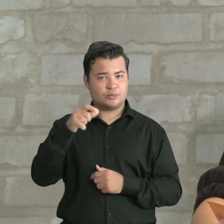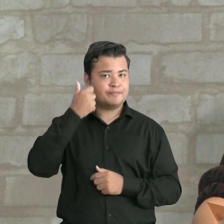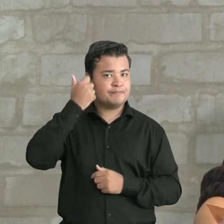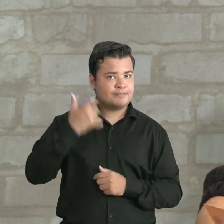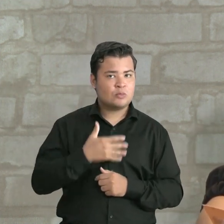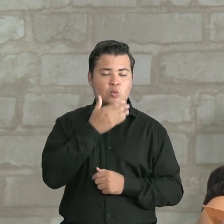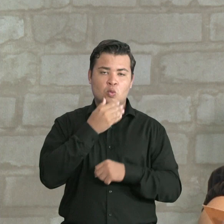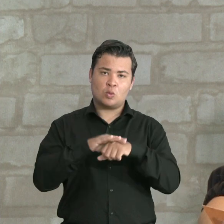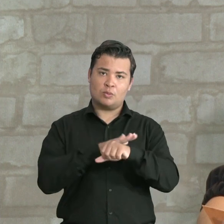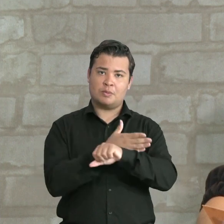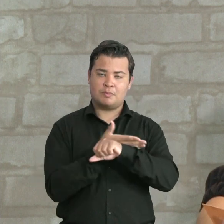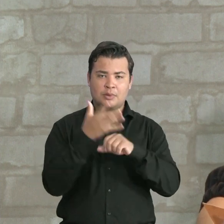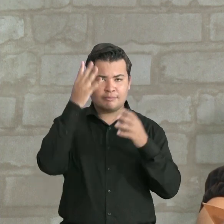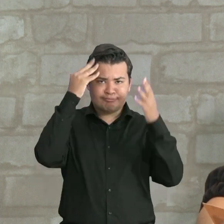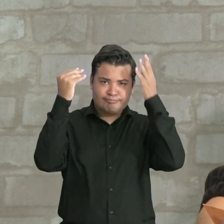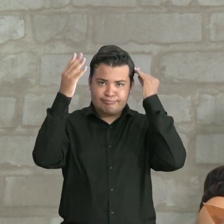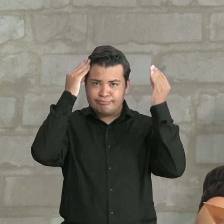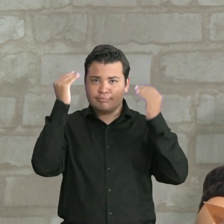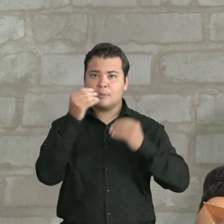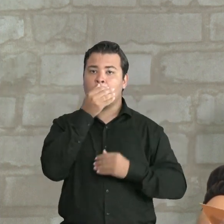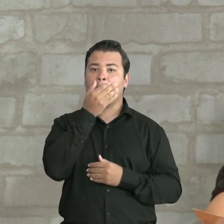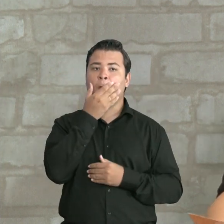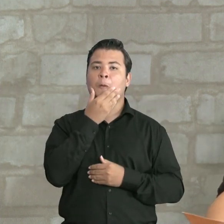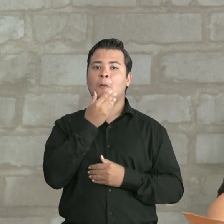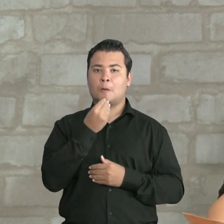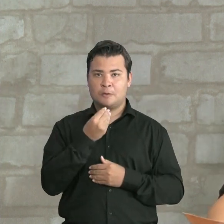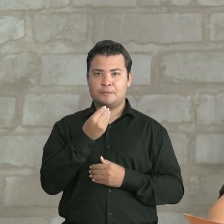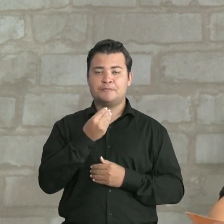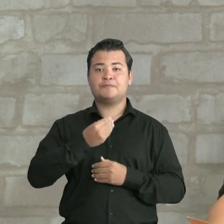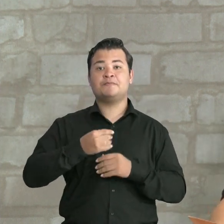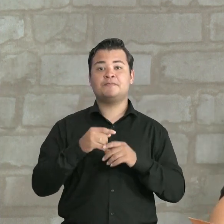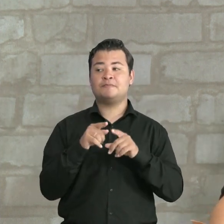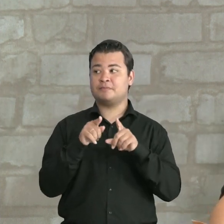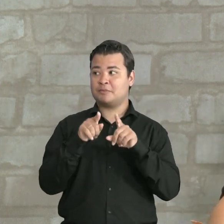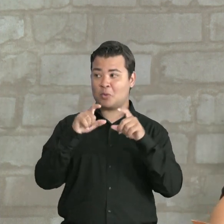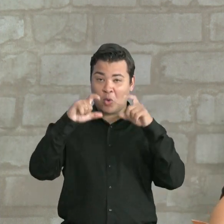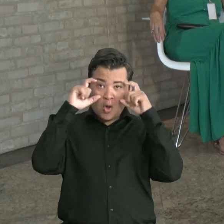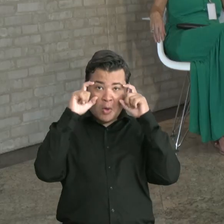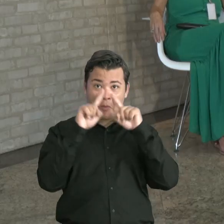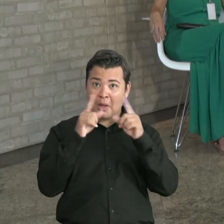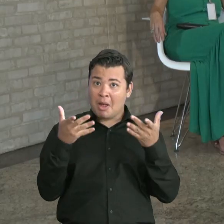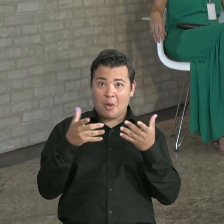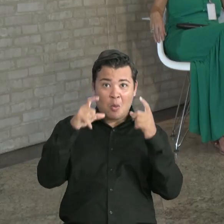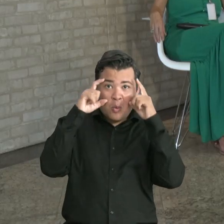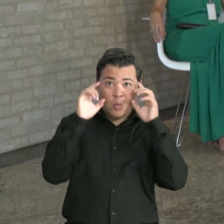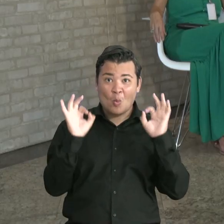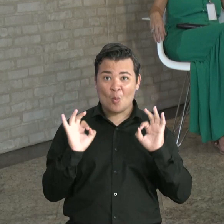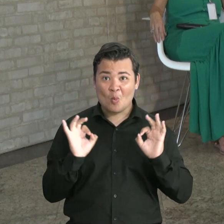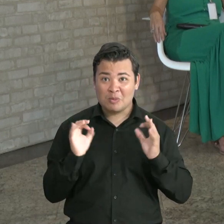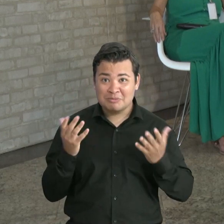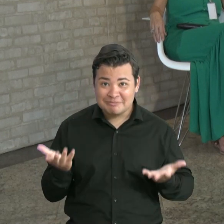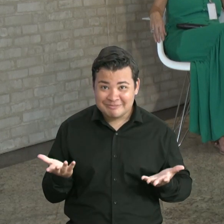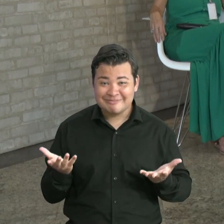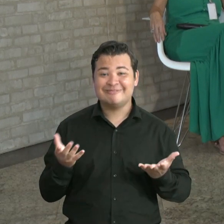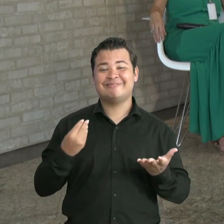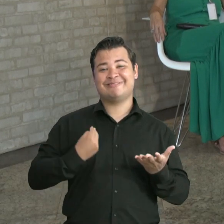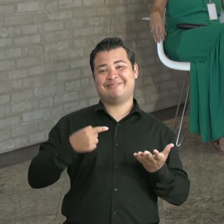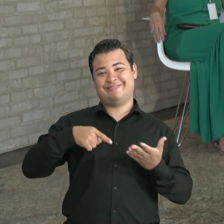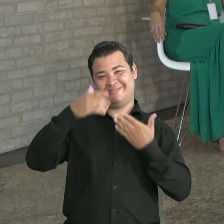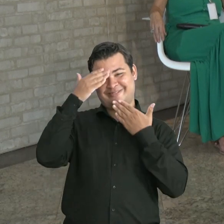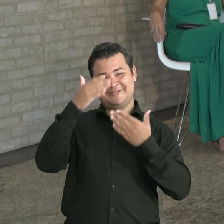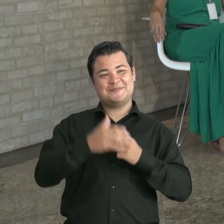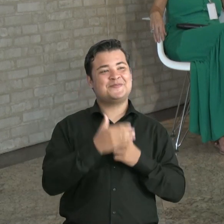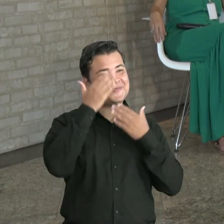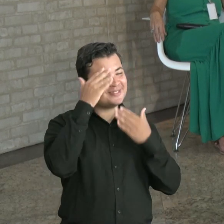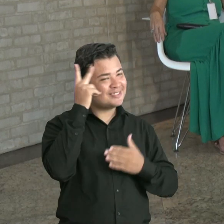branco, com cabelos ralos e cavanhaque, e que usa óculos, mas hoje não está usando, professor. Obrigada pela presença. Obrigado,